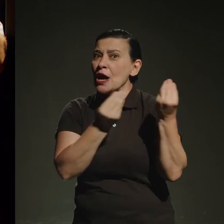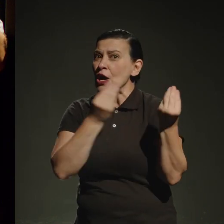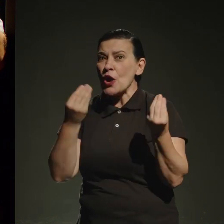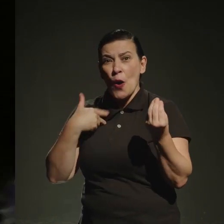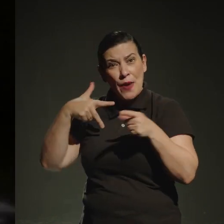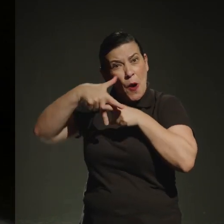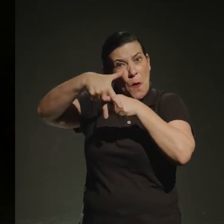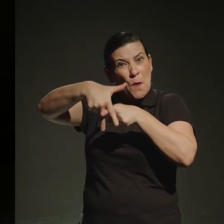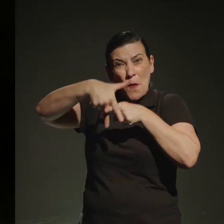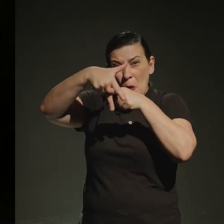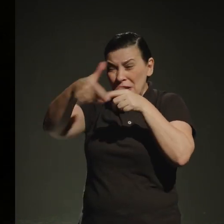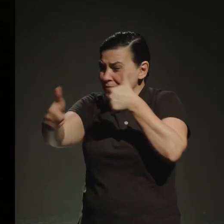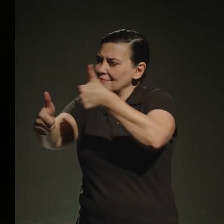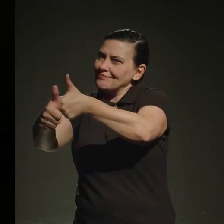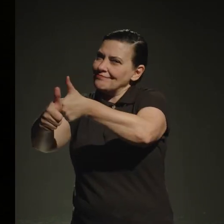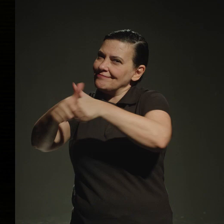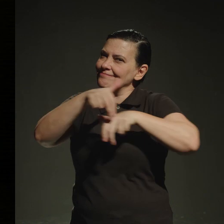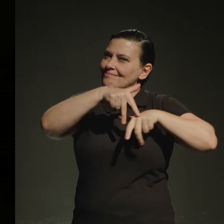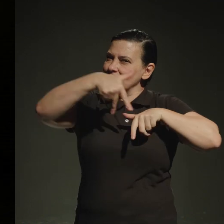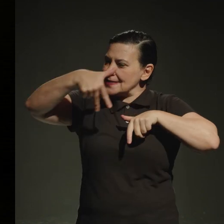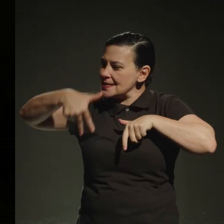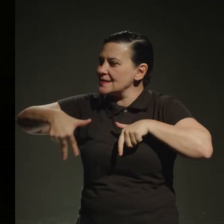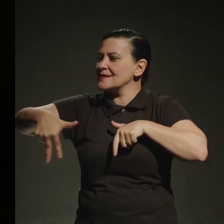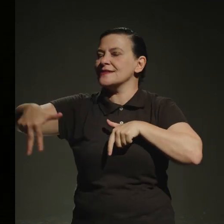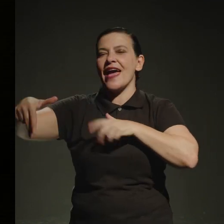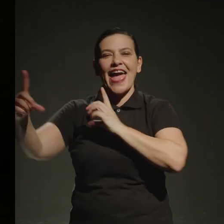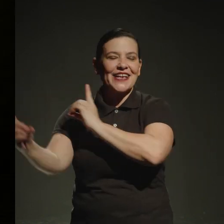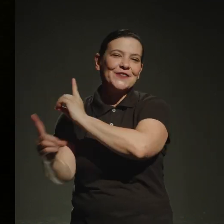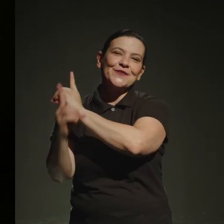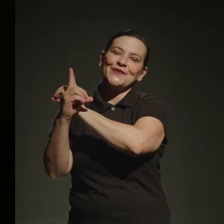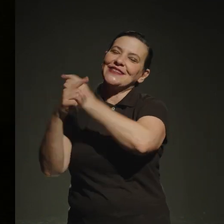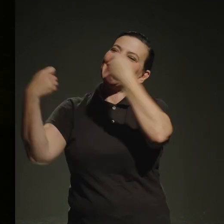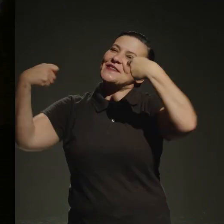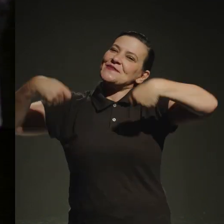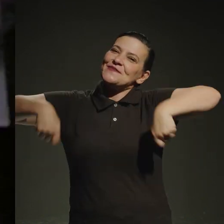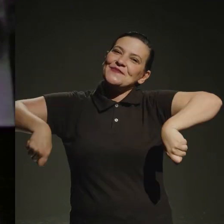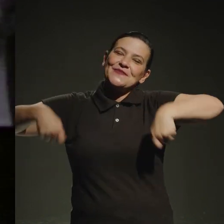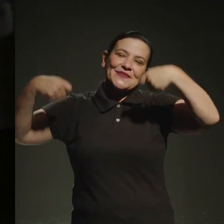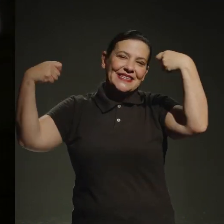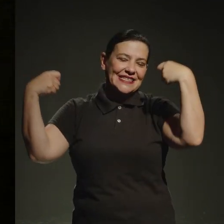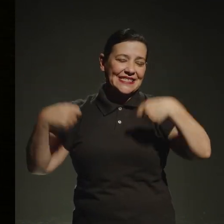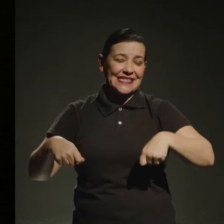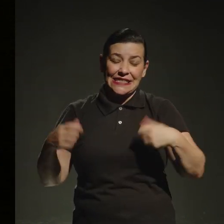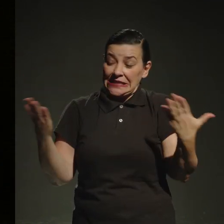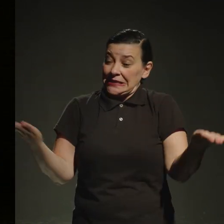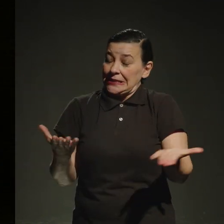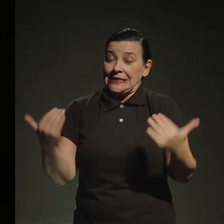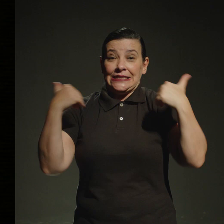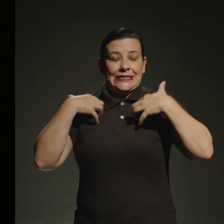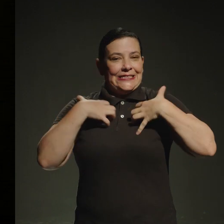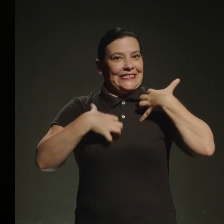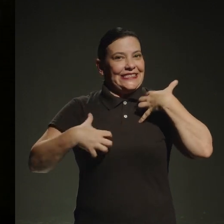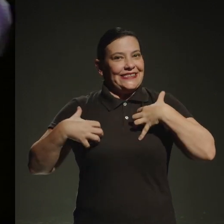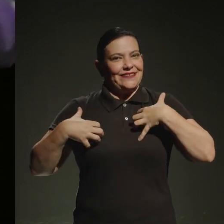Cena 10, que trata da súbita e inesperada vinda à tona do desventurado Miguel Quesada para revelar